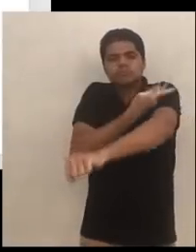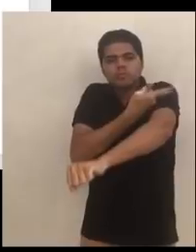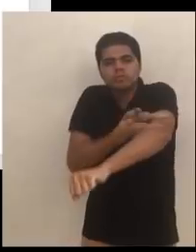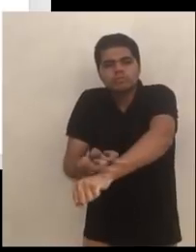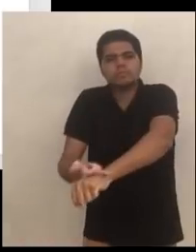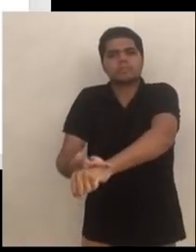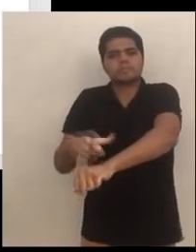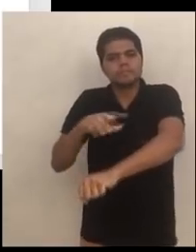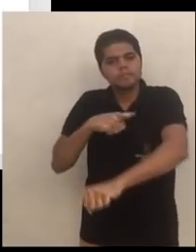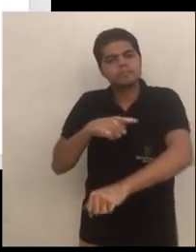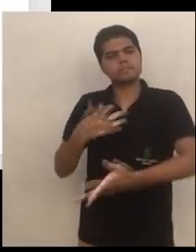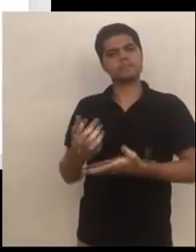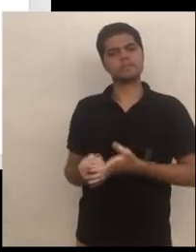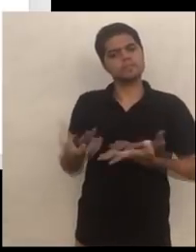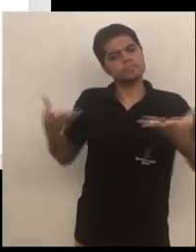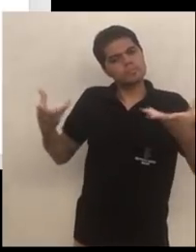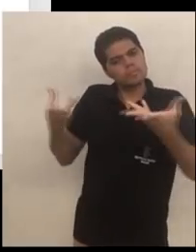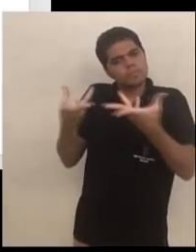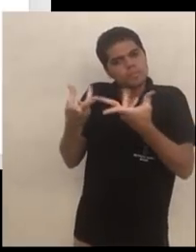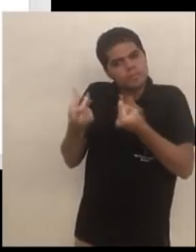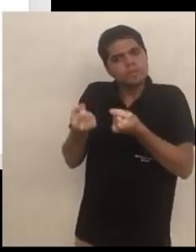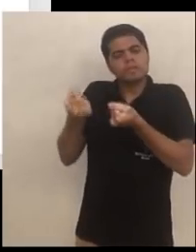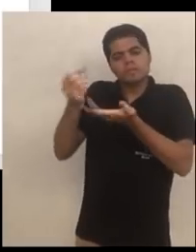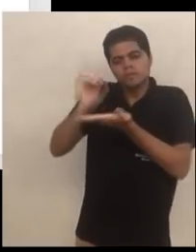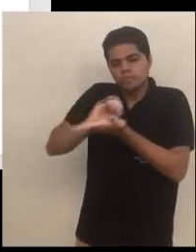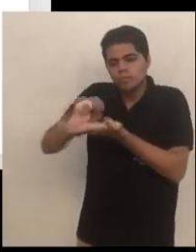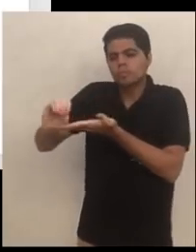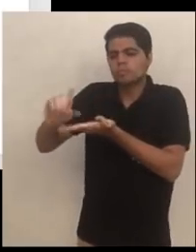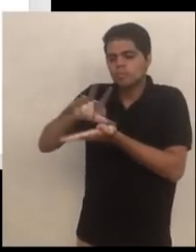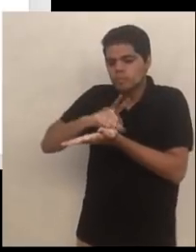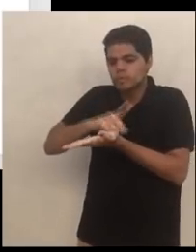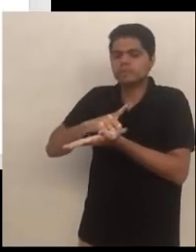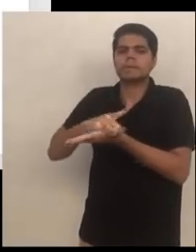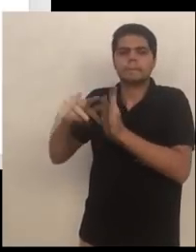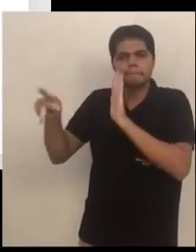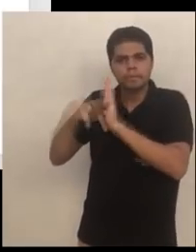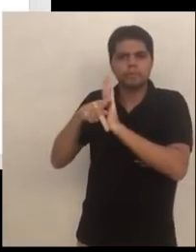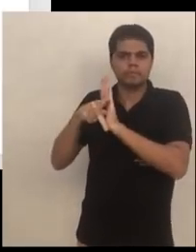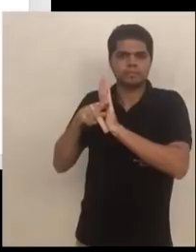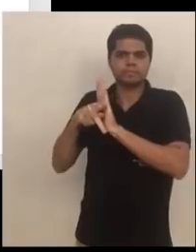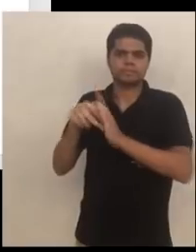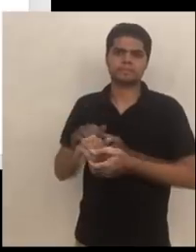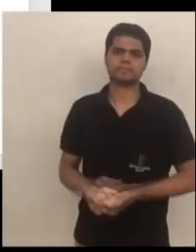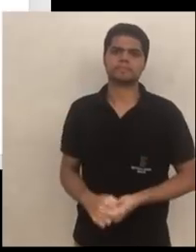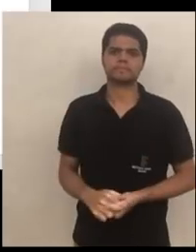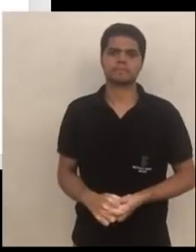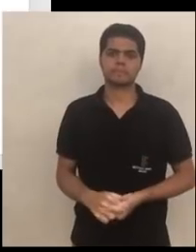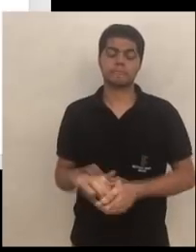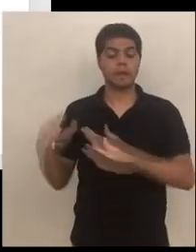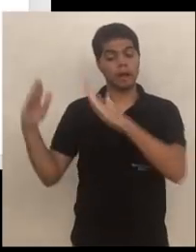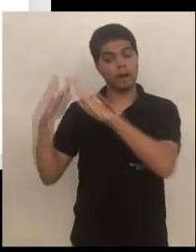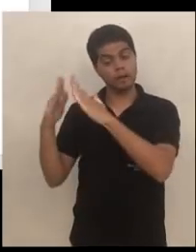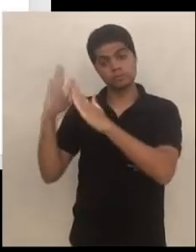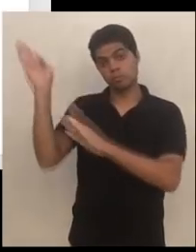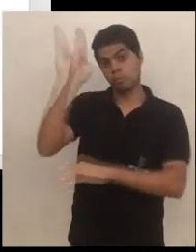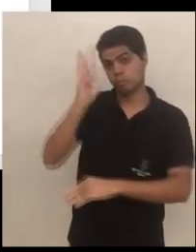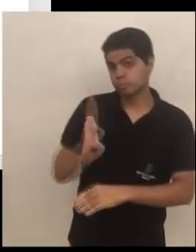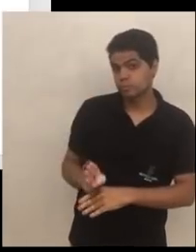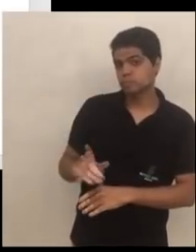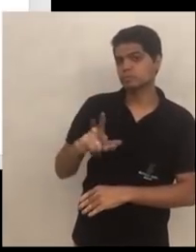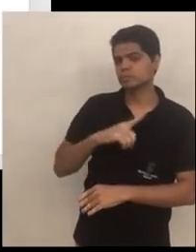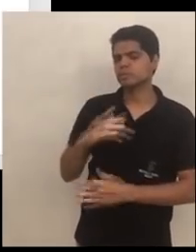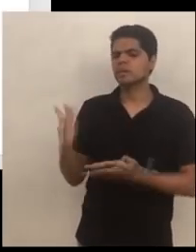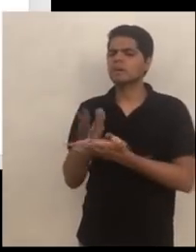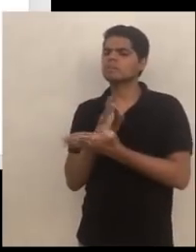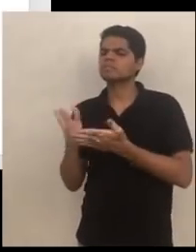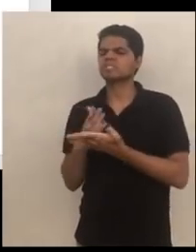do própria qualidade do produto orgânico na mesa do brasileiro. E motivos pelos quais não consomem produtos